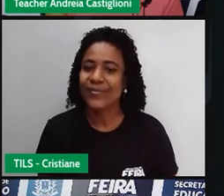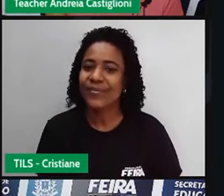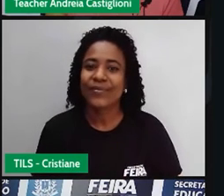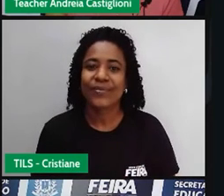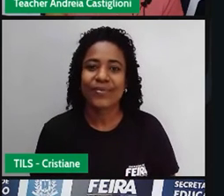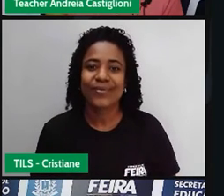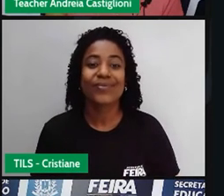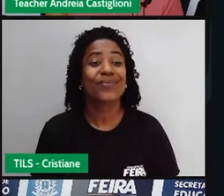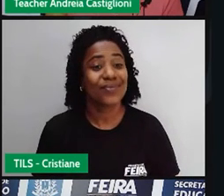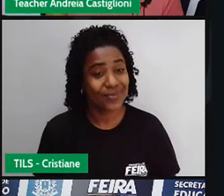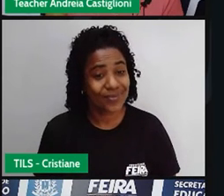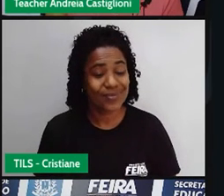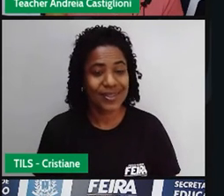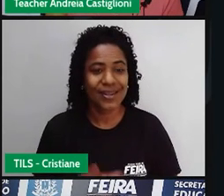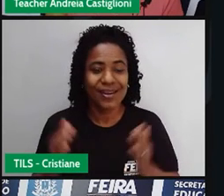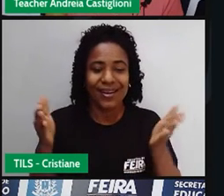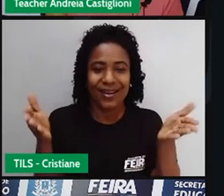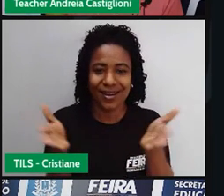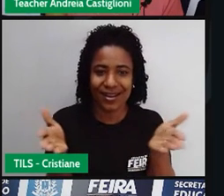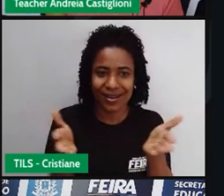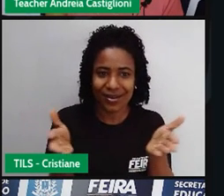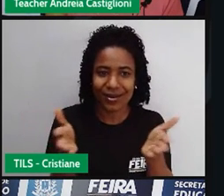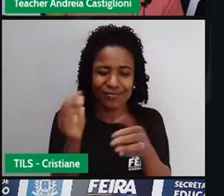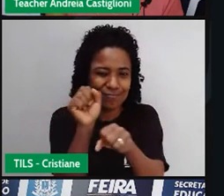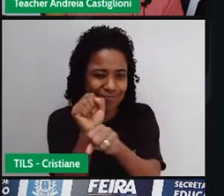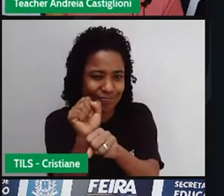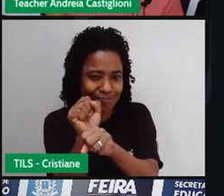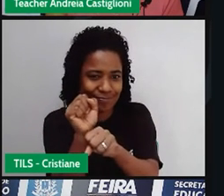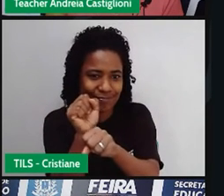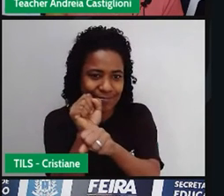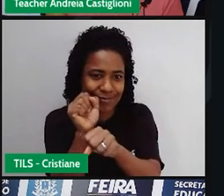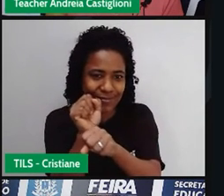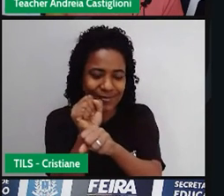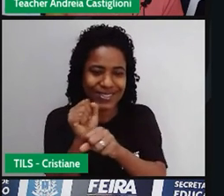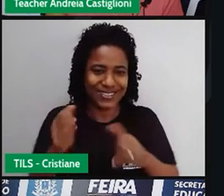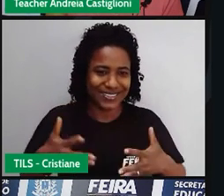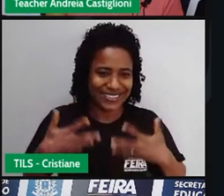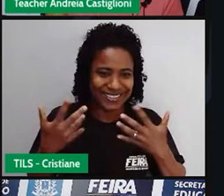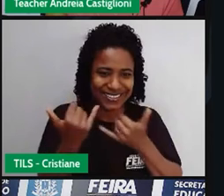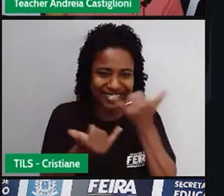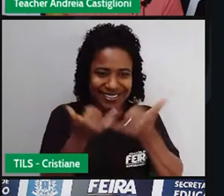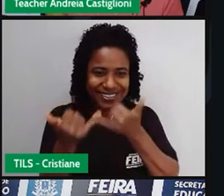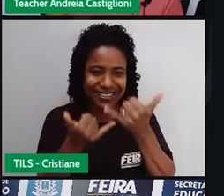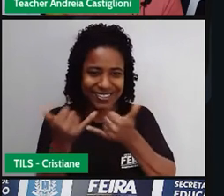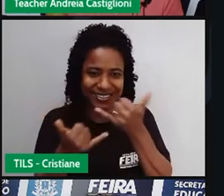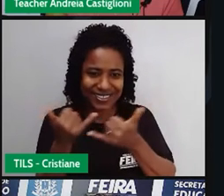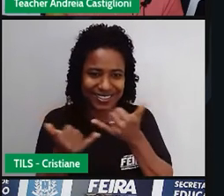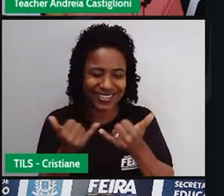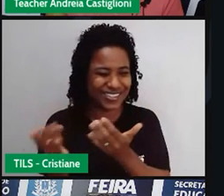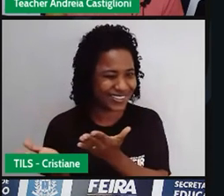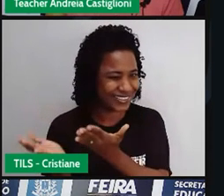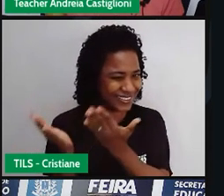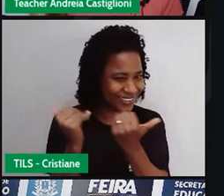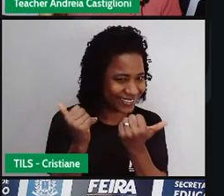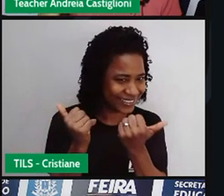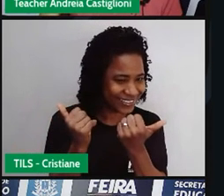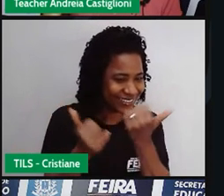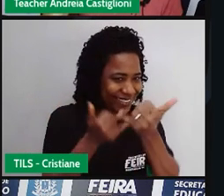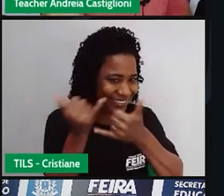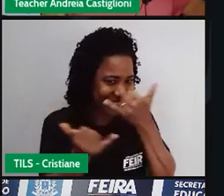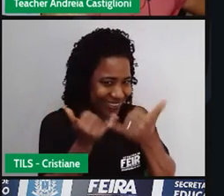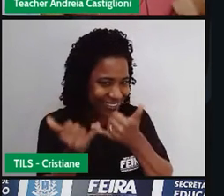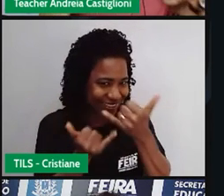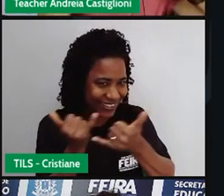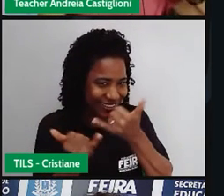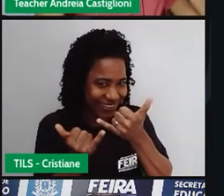e agora vamos parar um pouquinho para se divertir leve só vamos nos